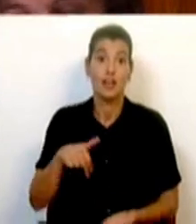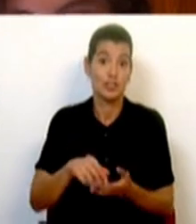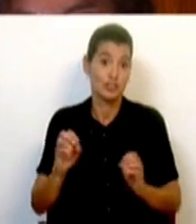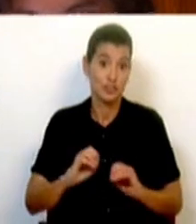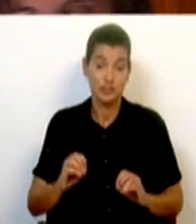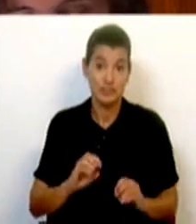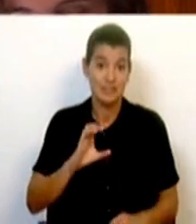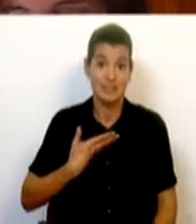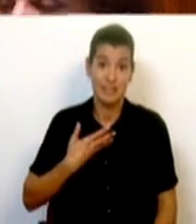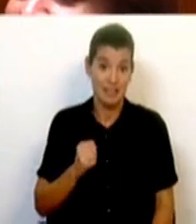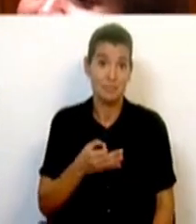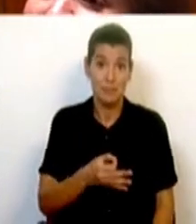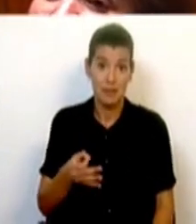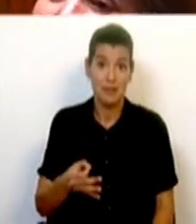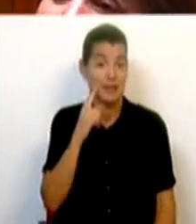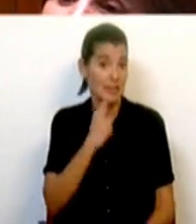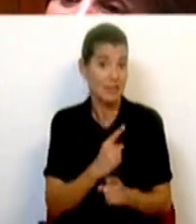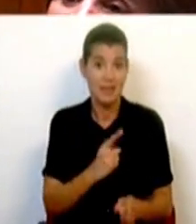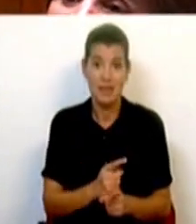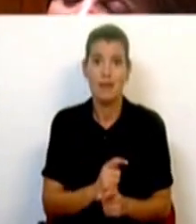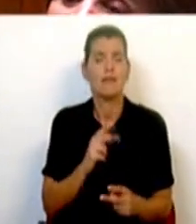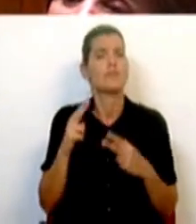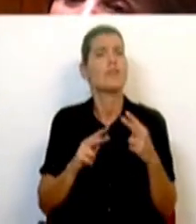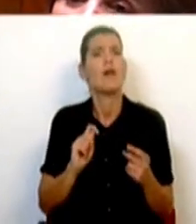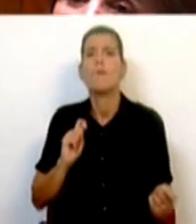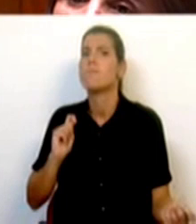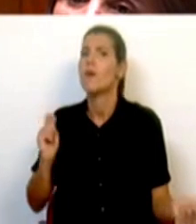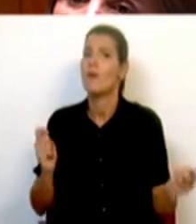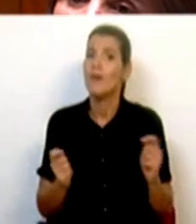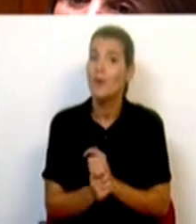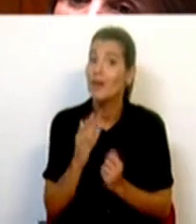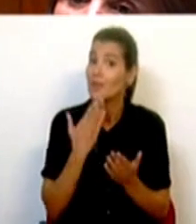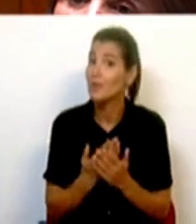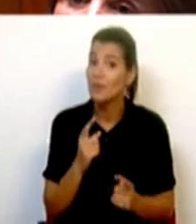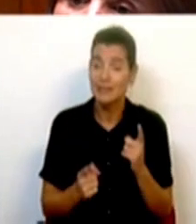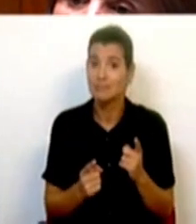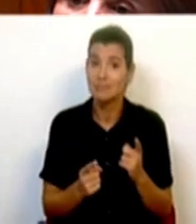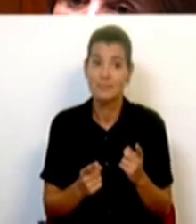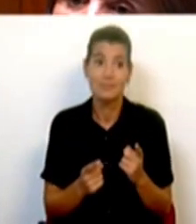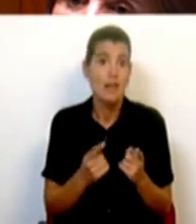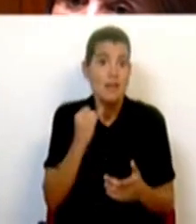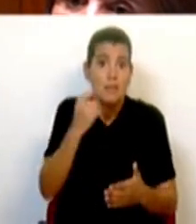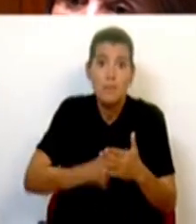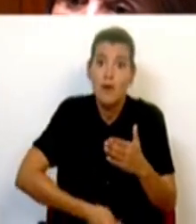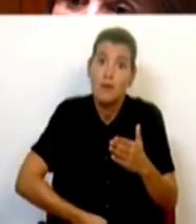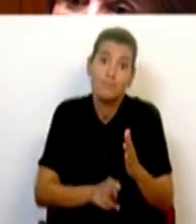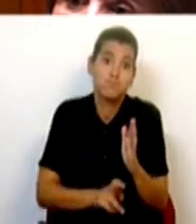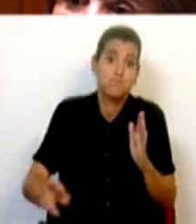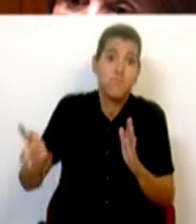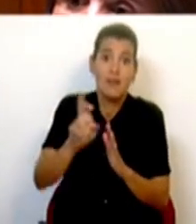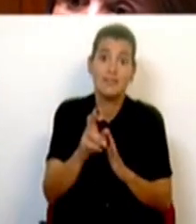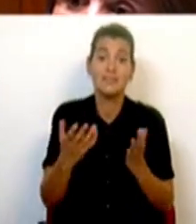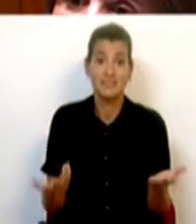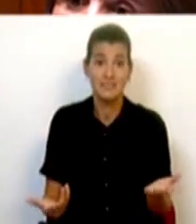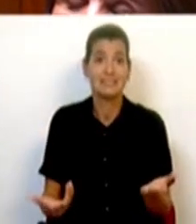CDS-PP, iam também fazer uma enorme reforma fiscal que se traduziu num enorme aumento de impostos que,